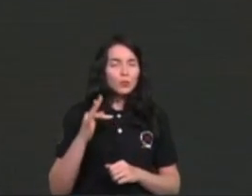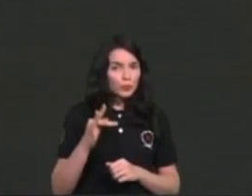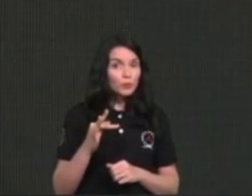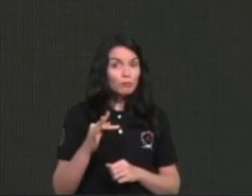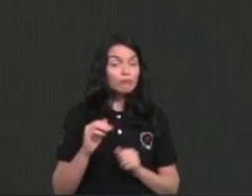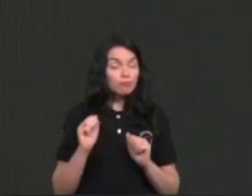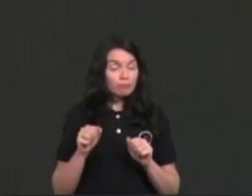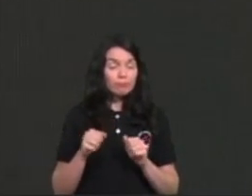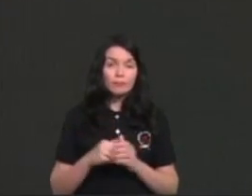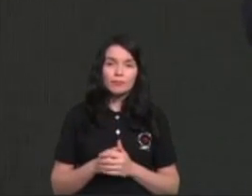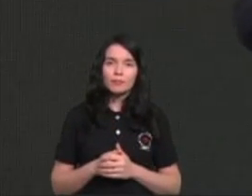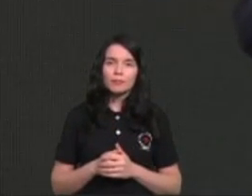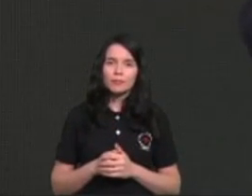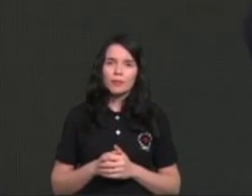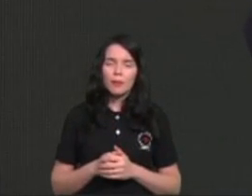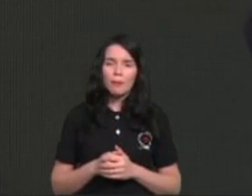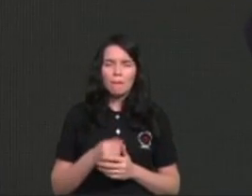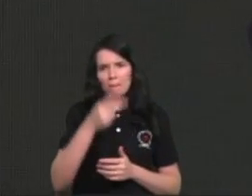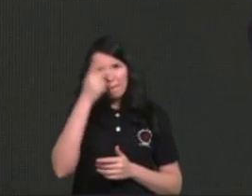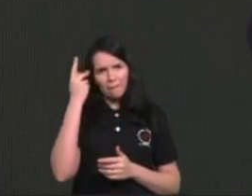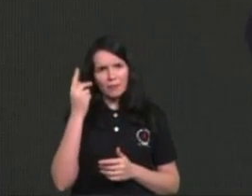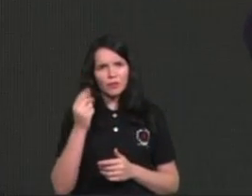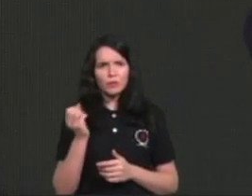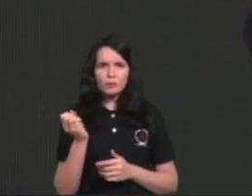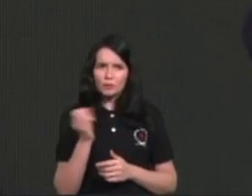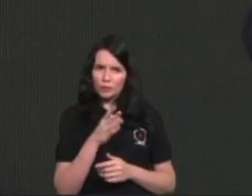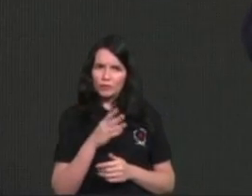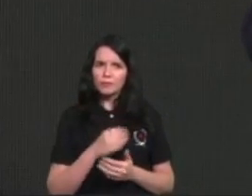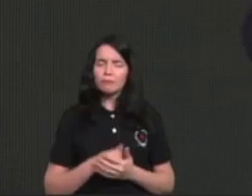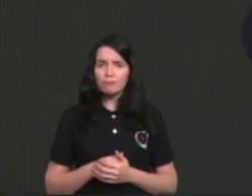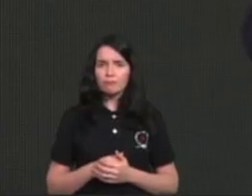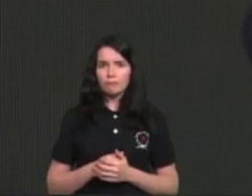você pode vir a ser uma nova pessoa